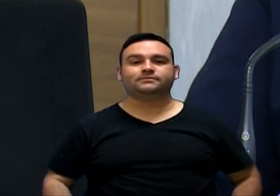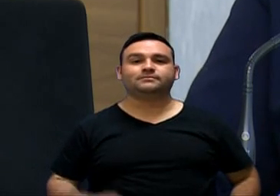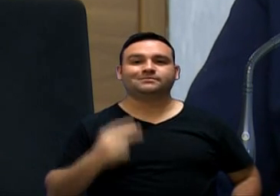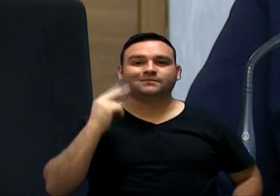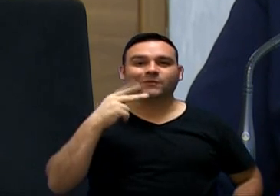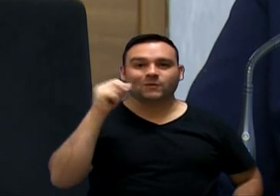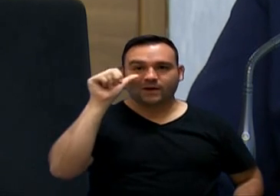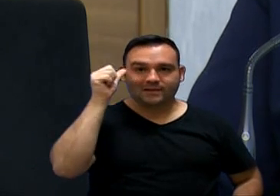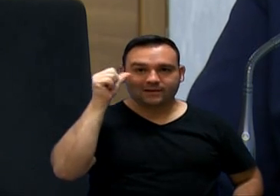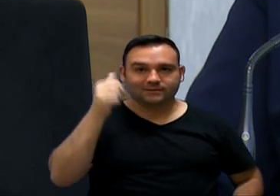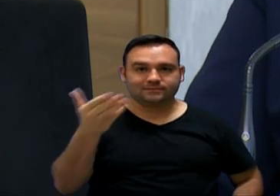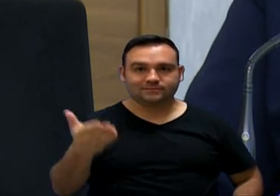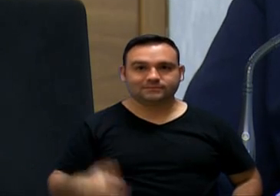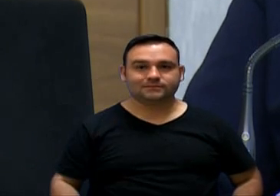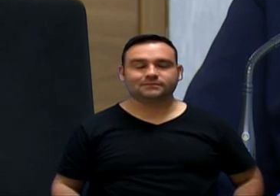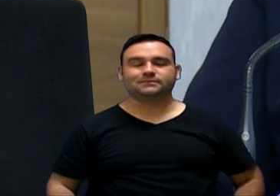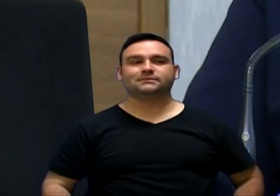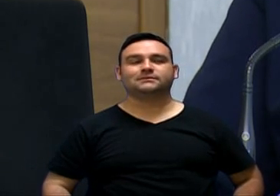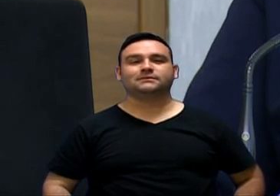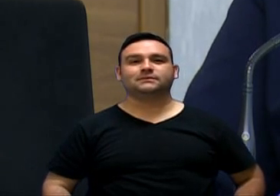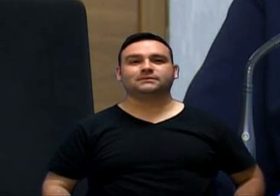Vereador Salatiel, por favor.